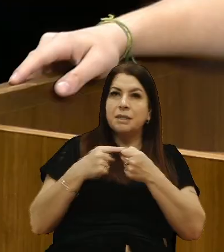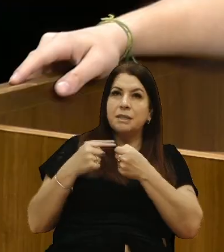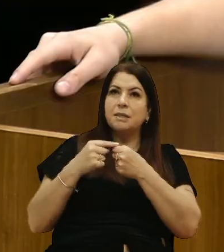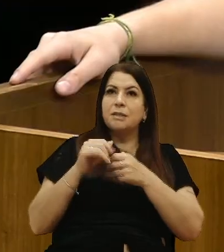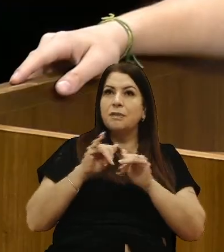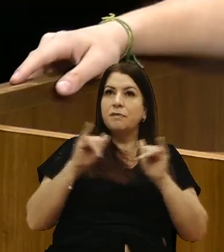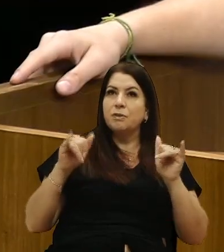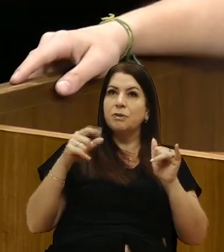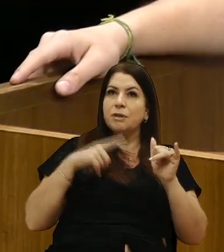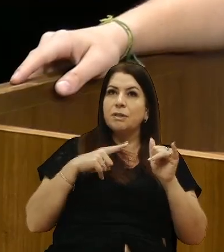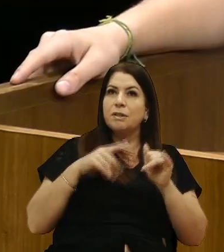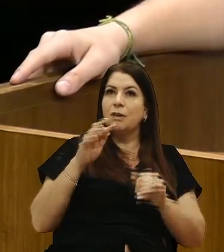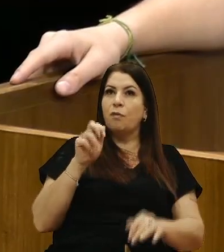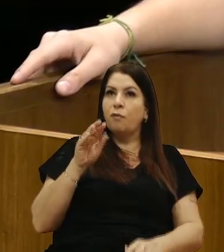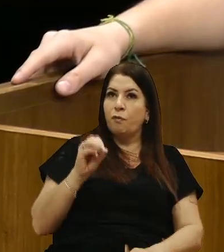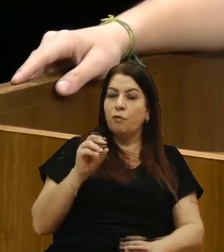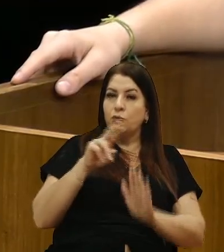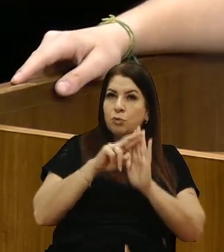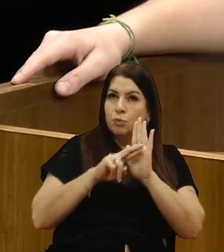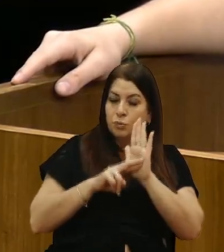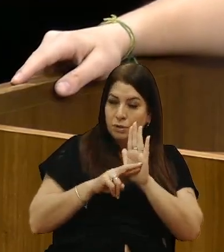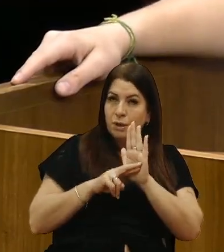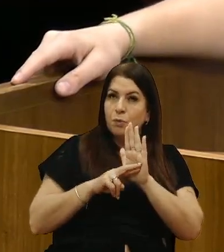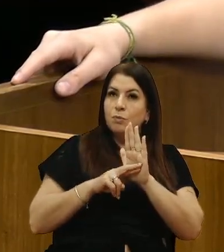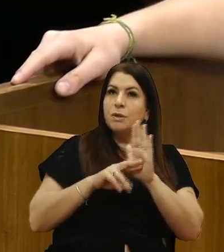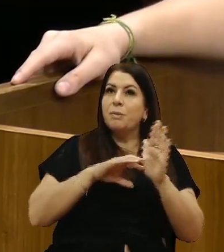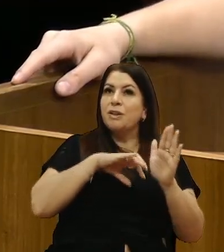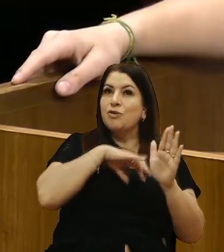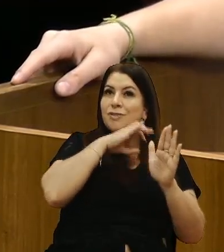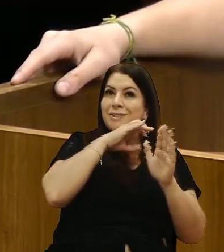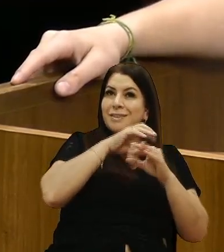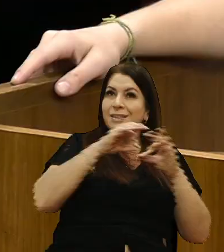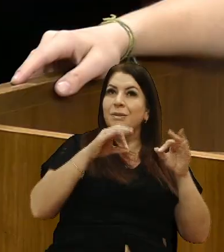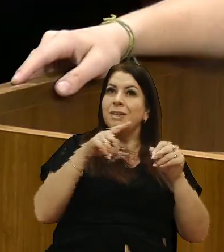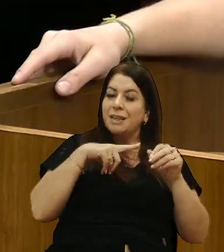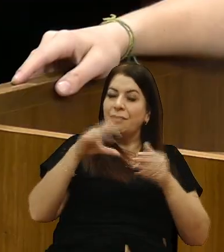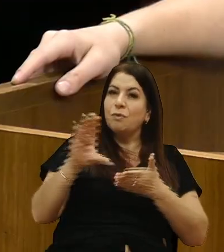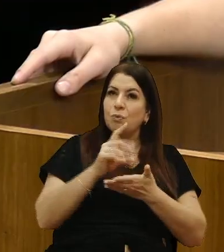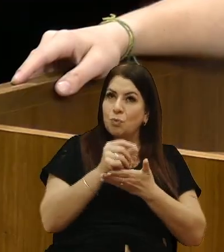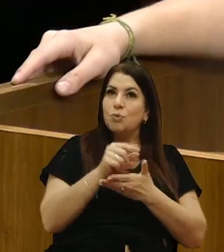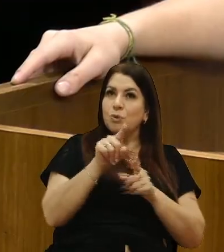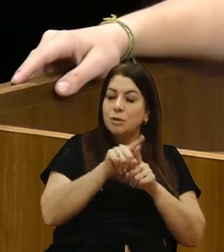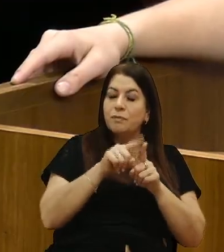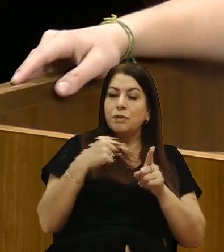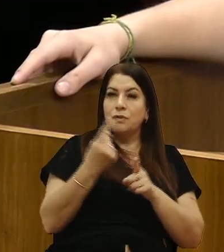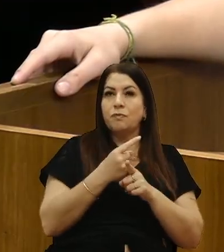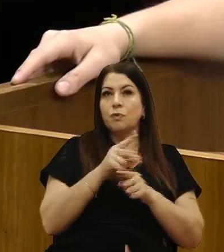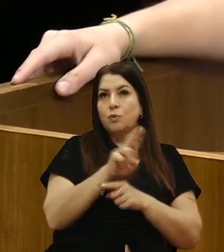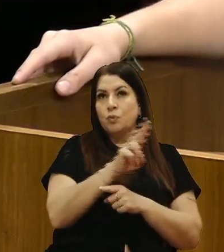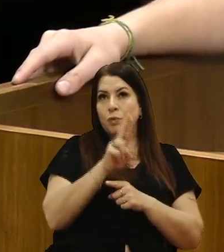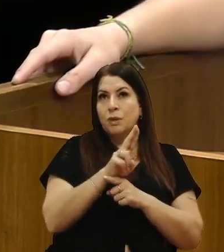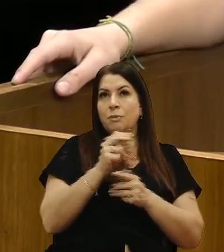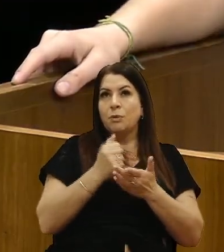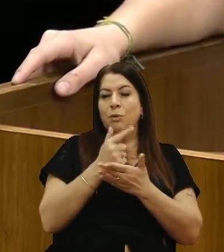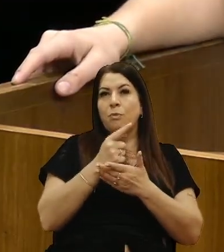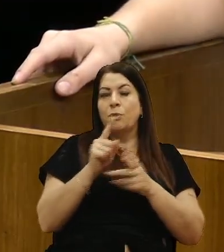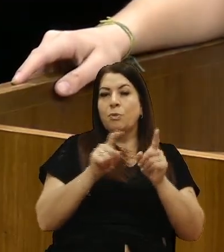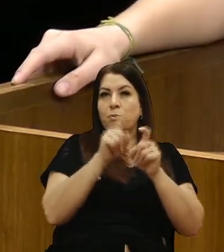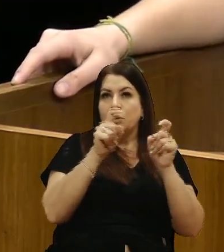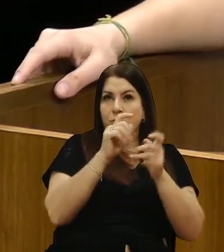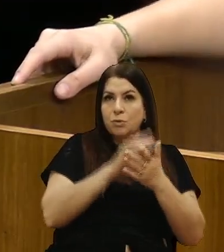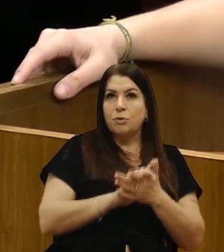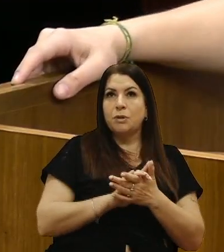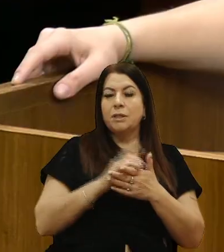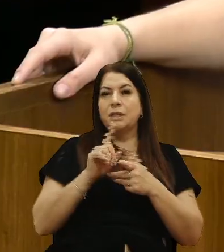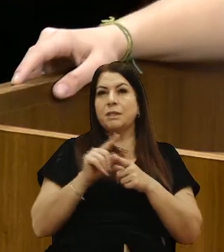informação de que nós temos um fundo de regularização fundiária, onde tivemos recursos daquele fundo que foram utilizados para comprar computadores